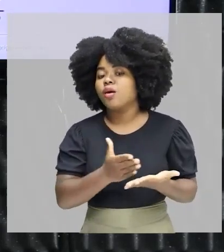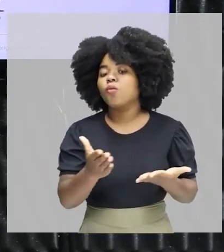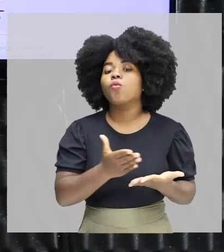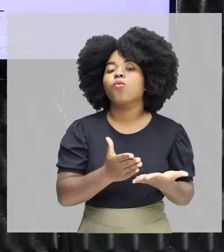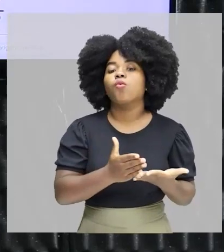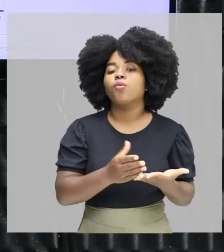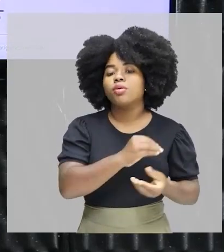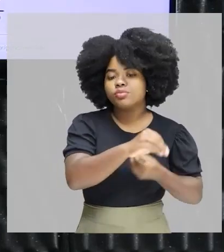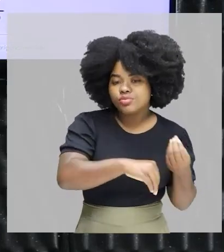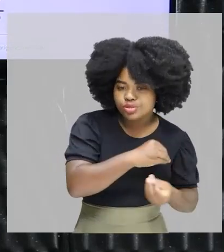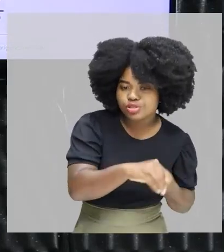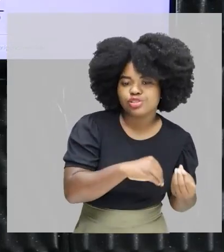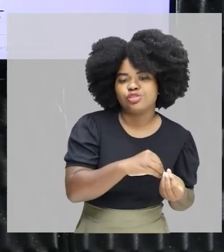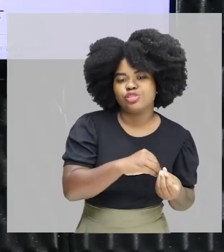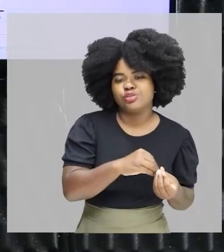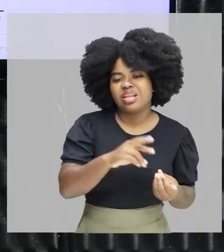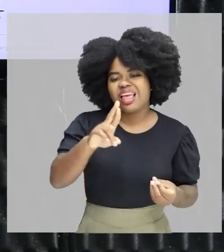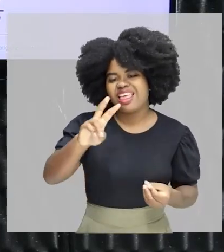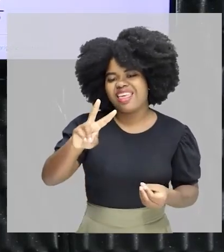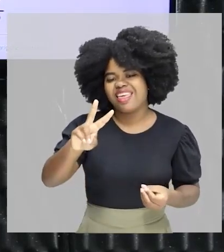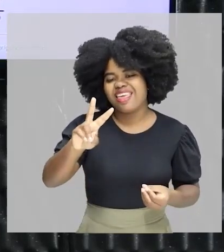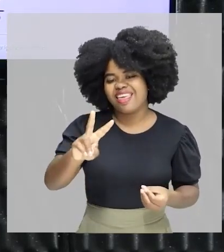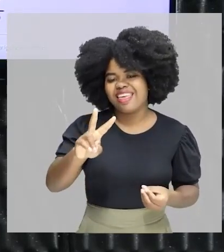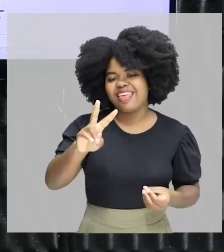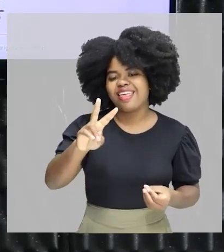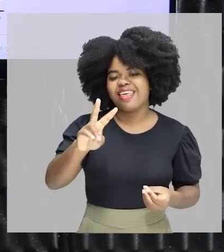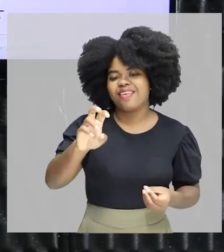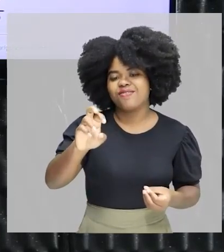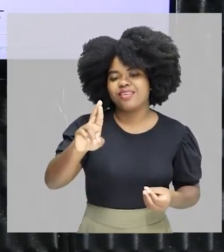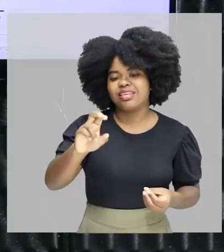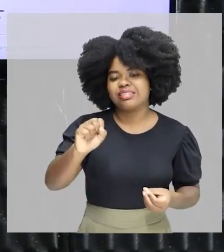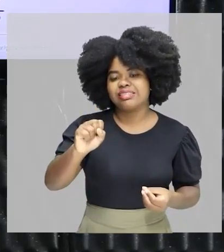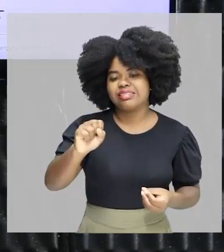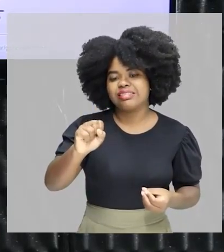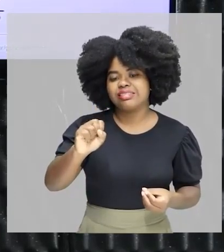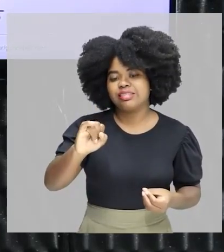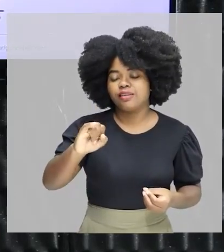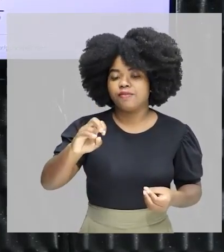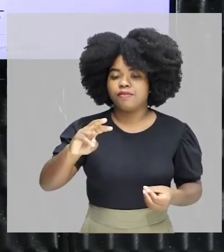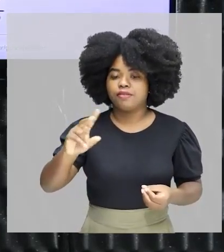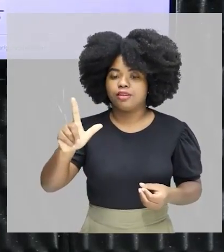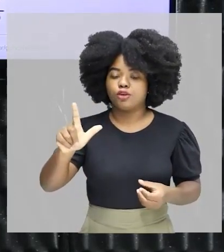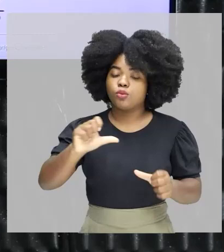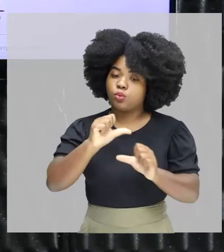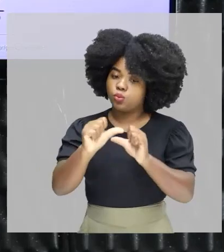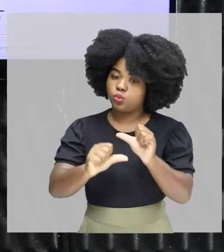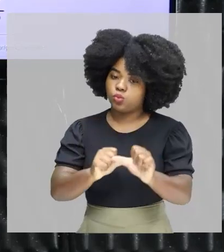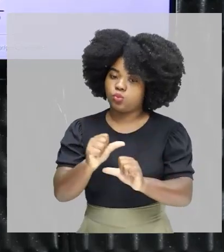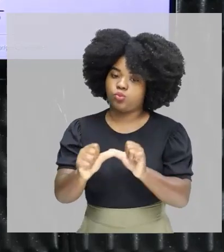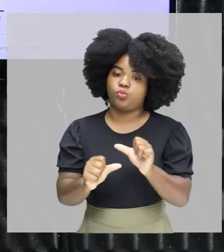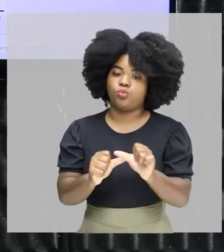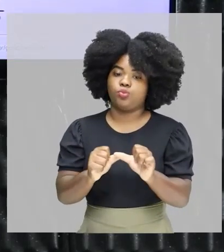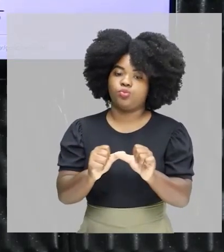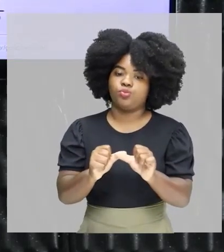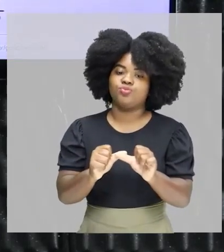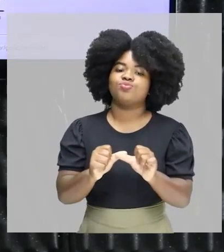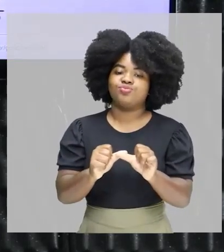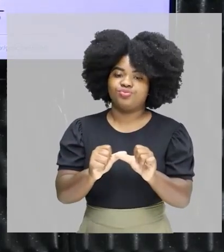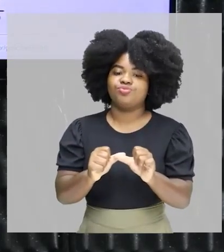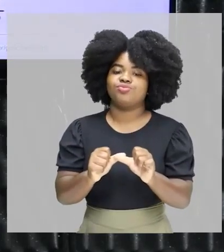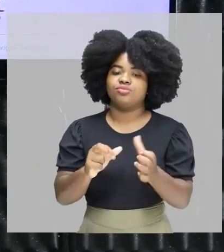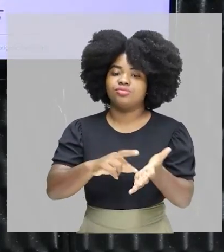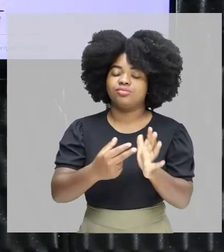reação reversível, o reagente vai originar o produto, só que